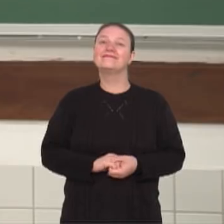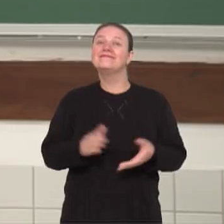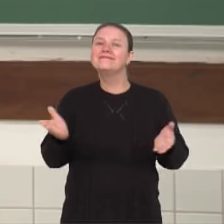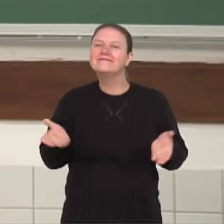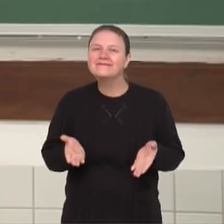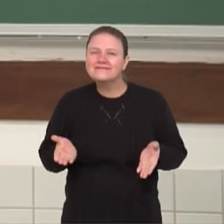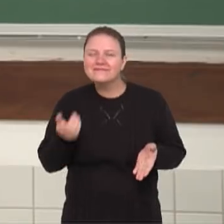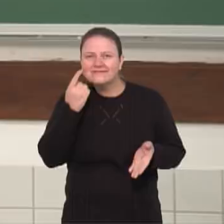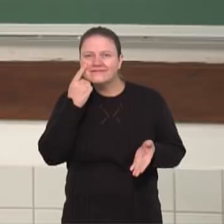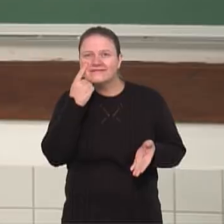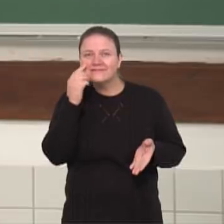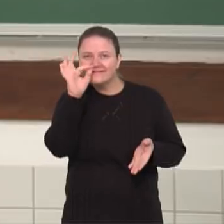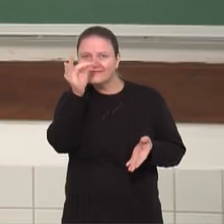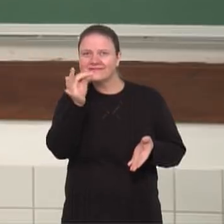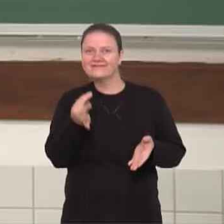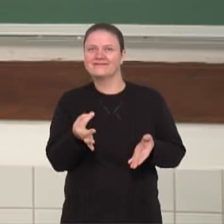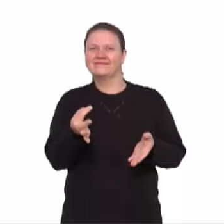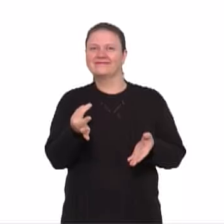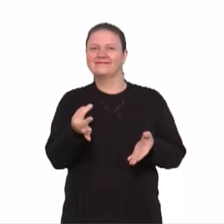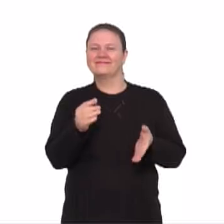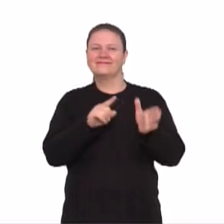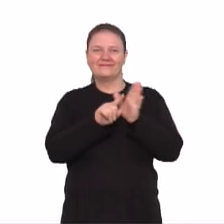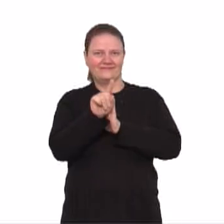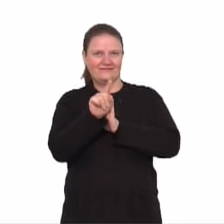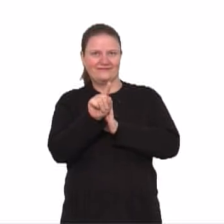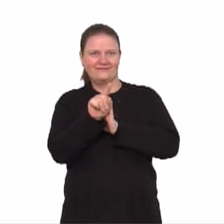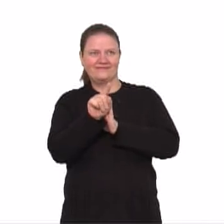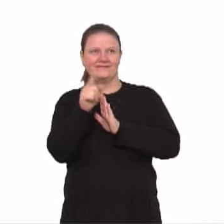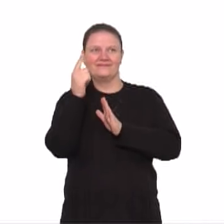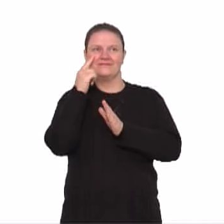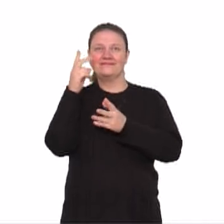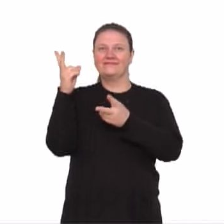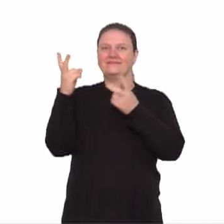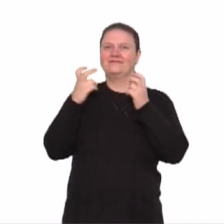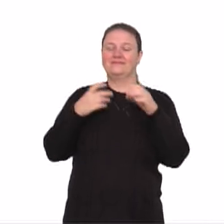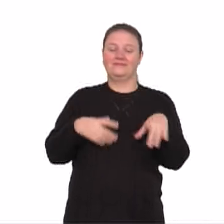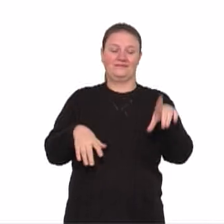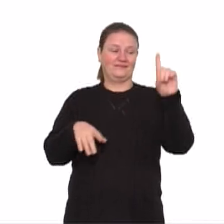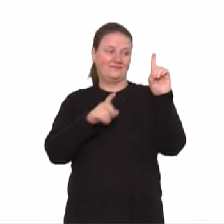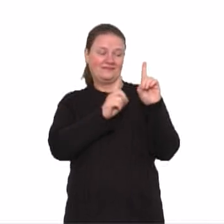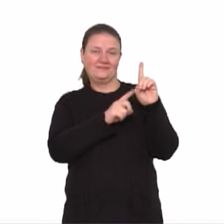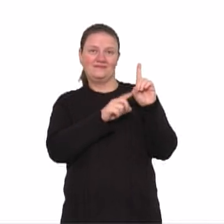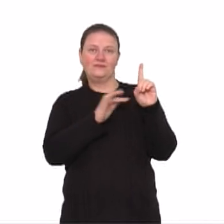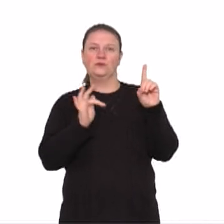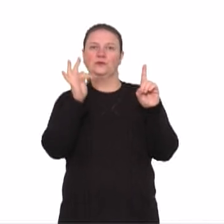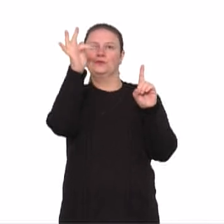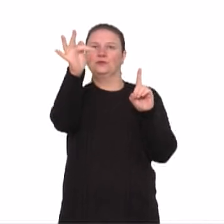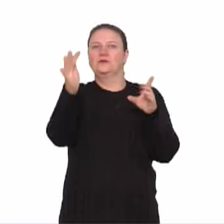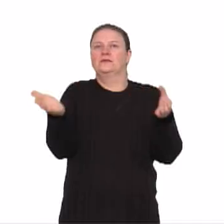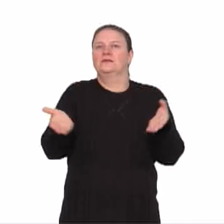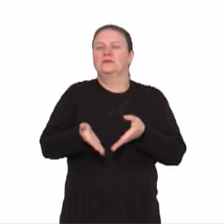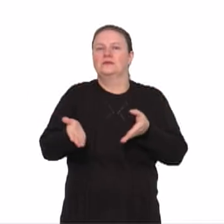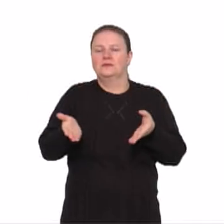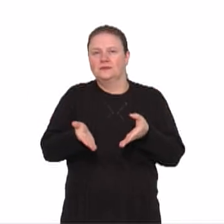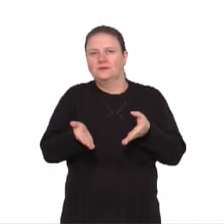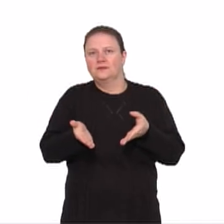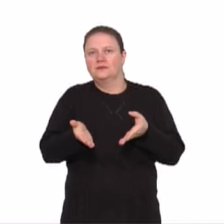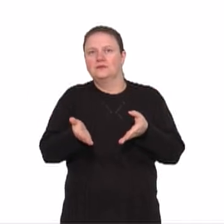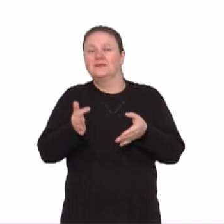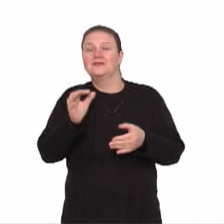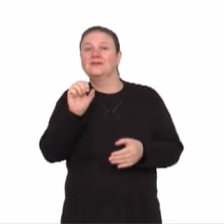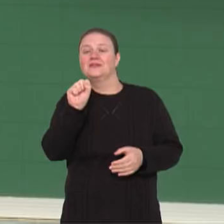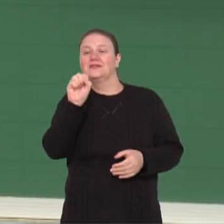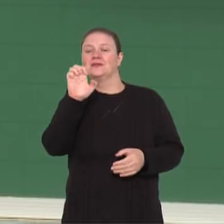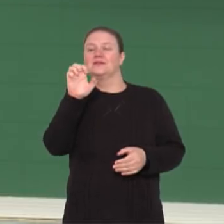Então, vamos ver quem acertou a mais essa questão. Olha lá. Quem marcou a letra D? Futuro do presente, né? Serão punidos. O